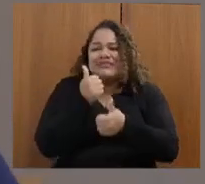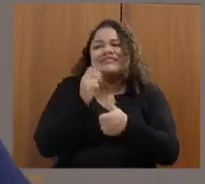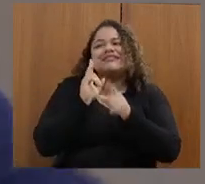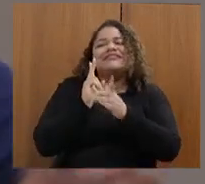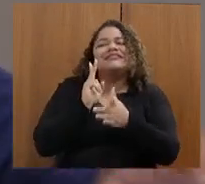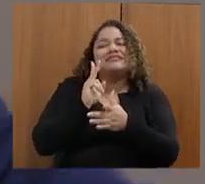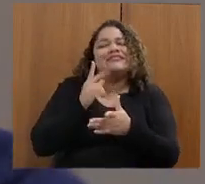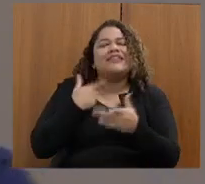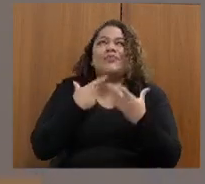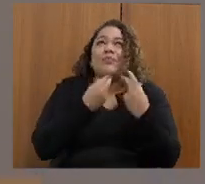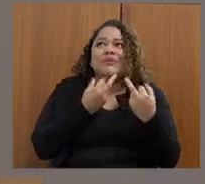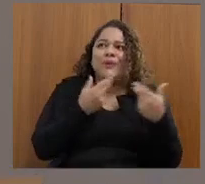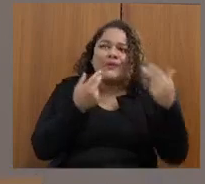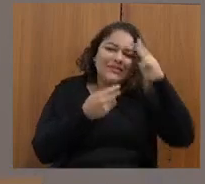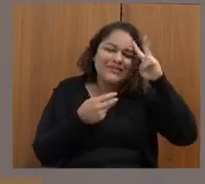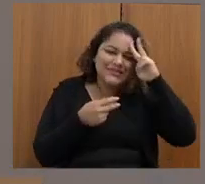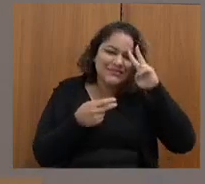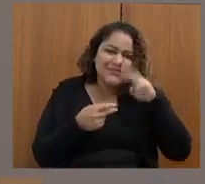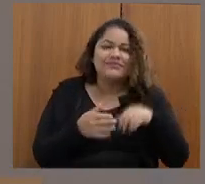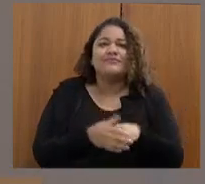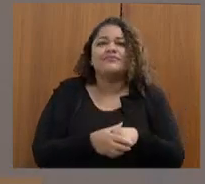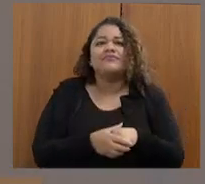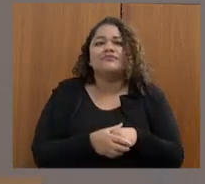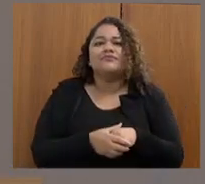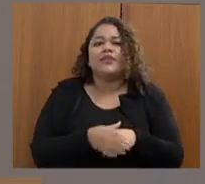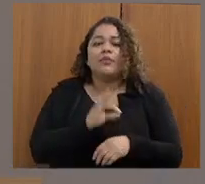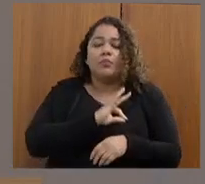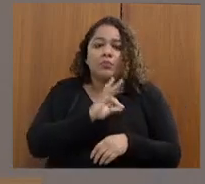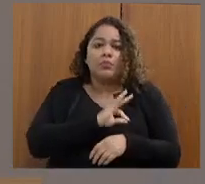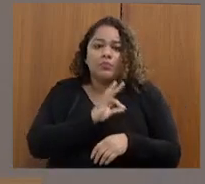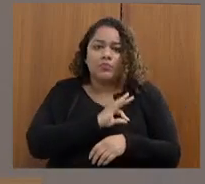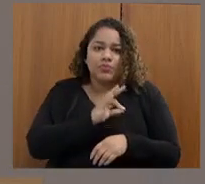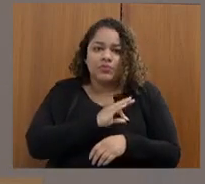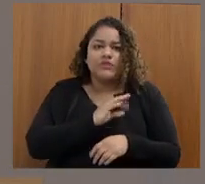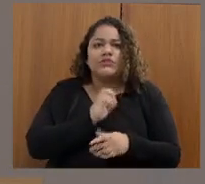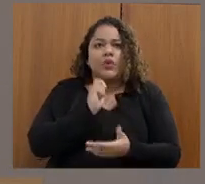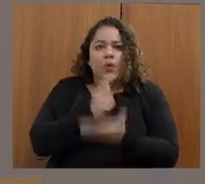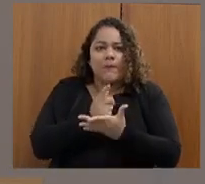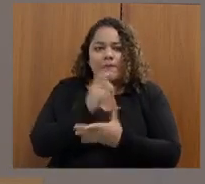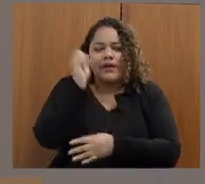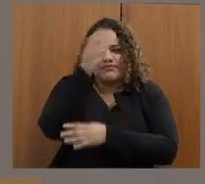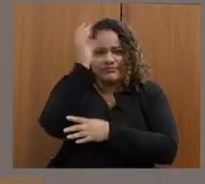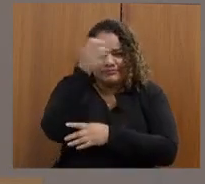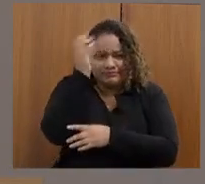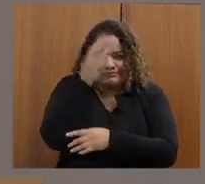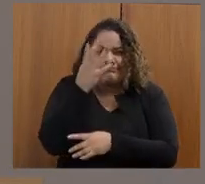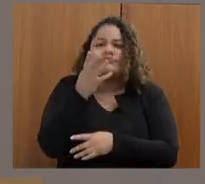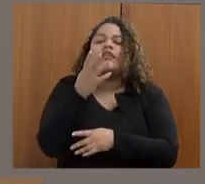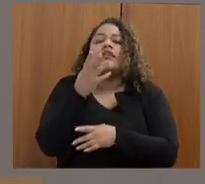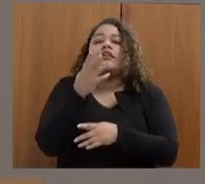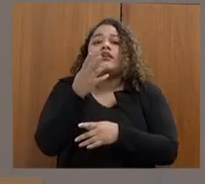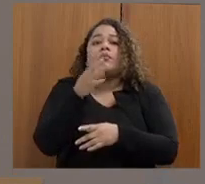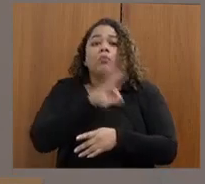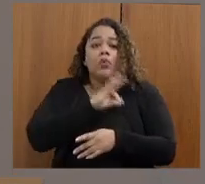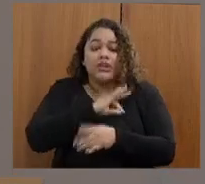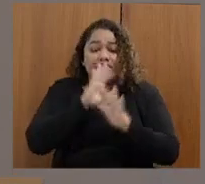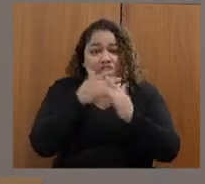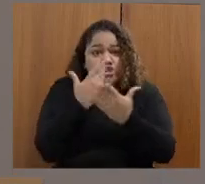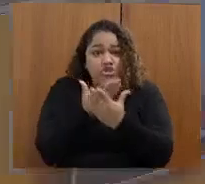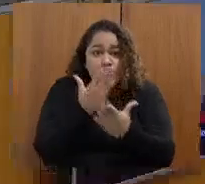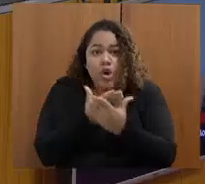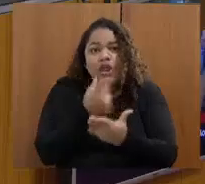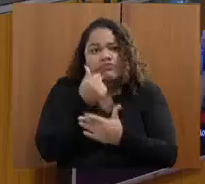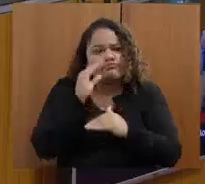só na Polícia Militar 33 milhões investidos para segurança escolar compra de viaturas viaturas especializadas para atendimento da escola